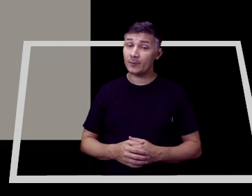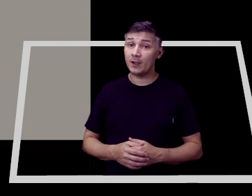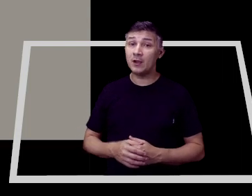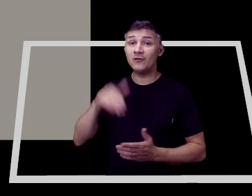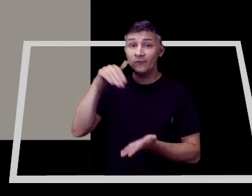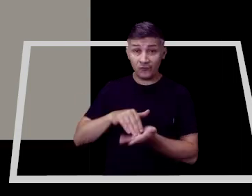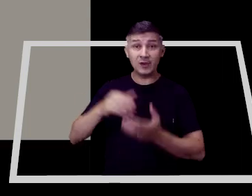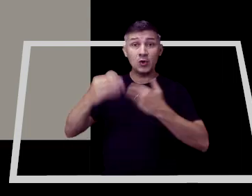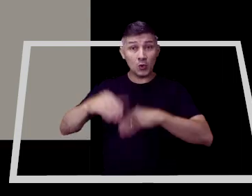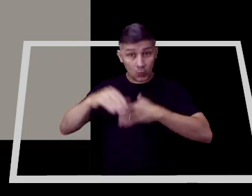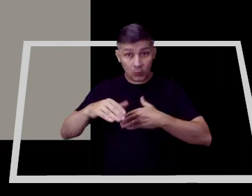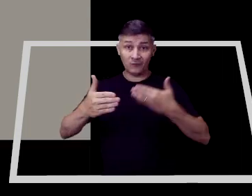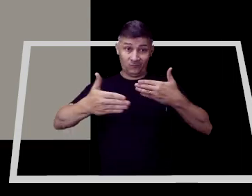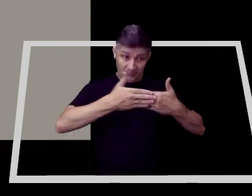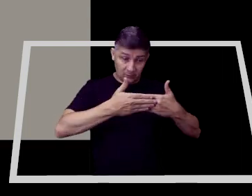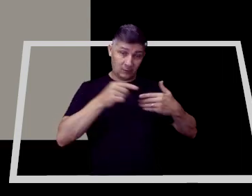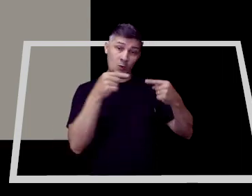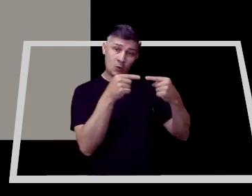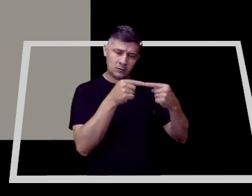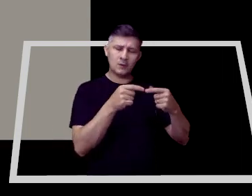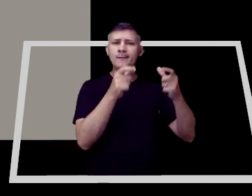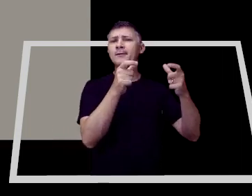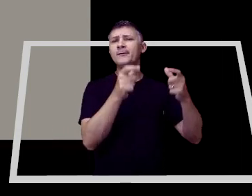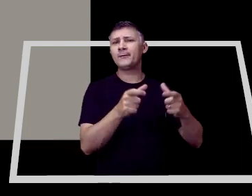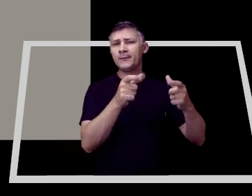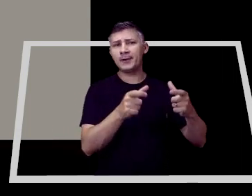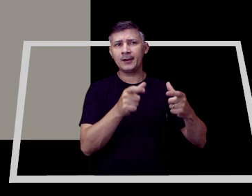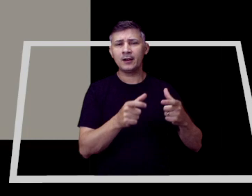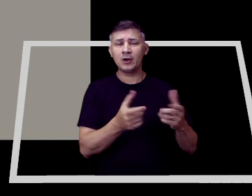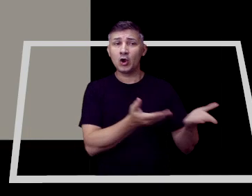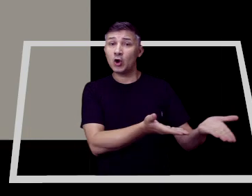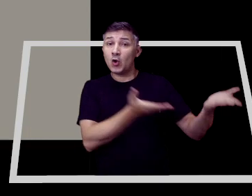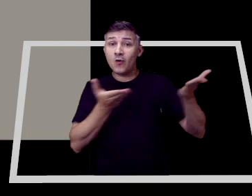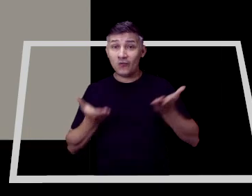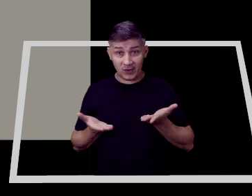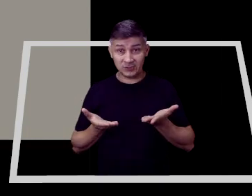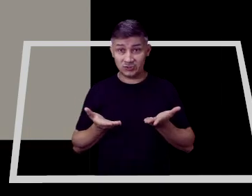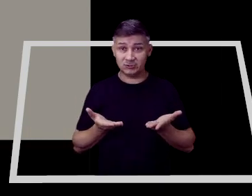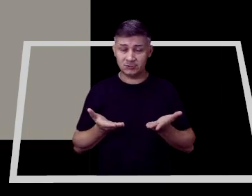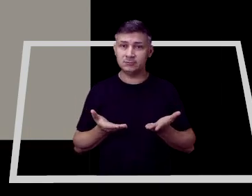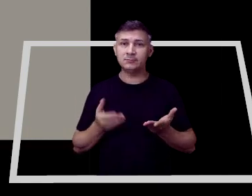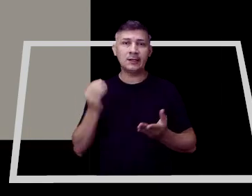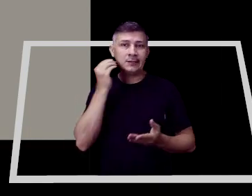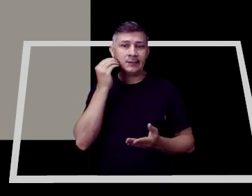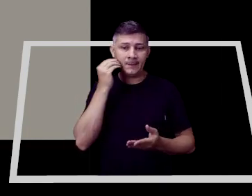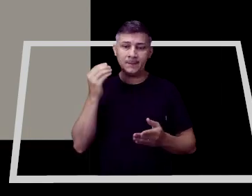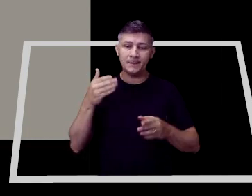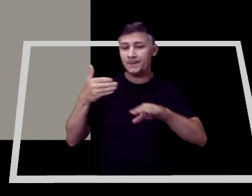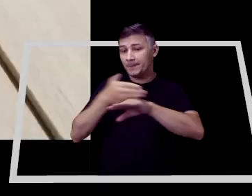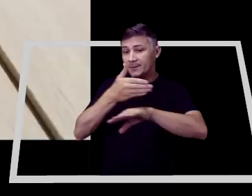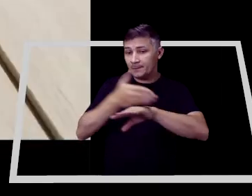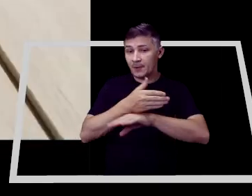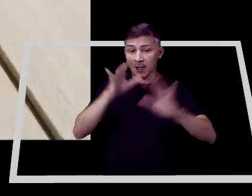E, finalmente, um concurso fechado, que foi um convite para poder